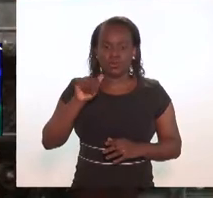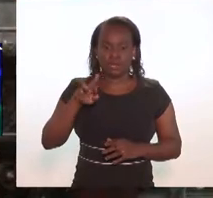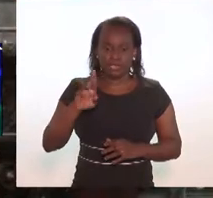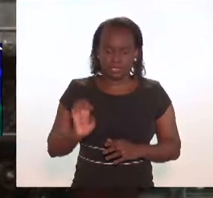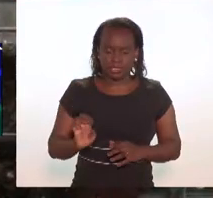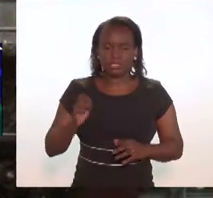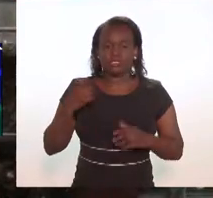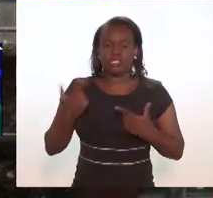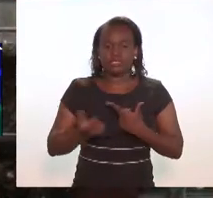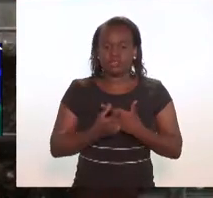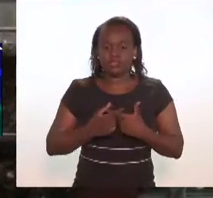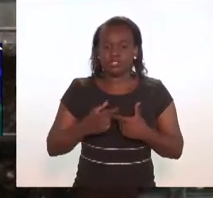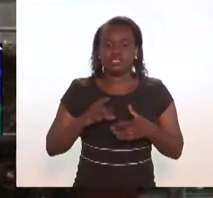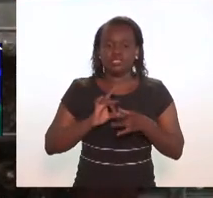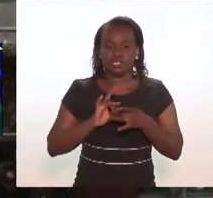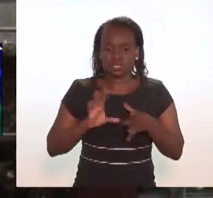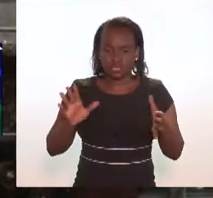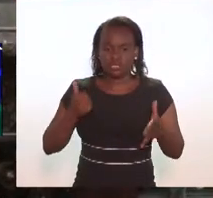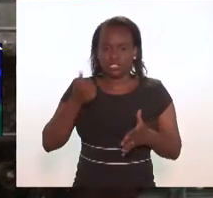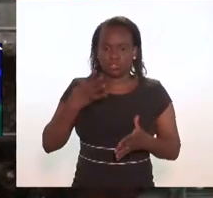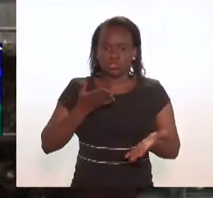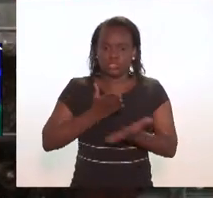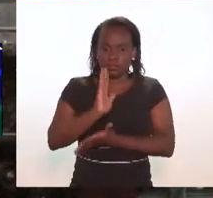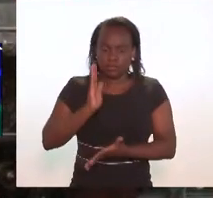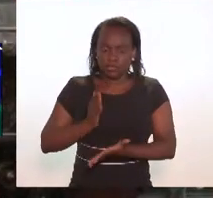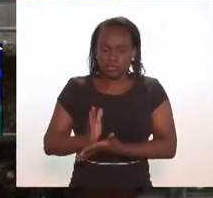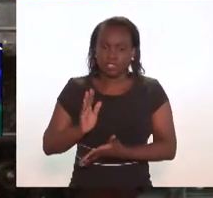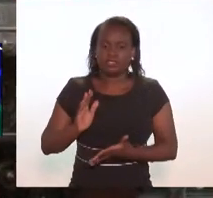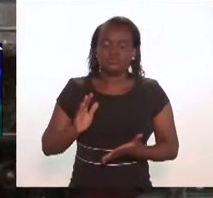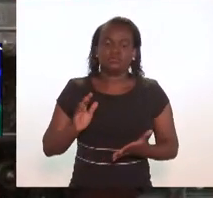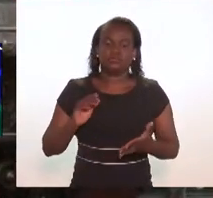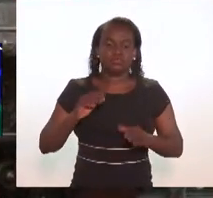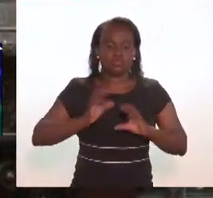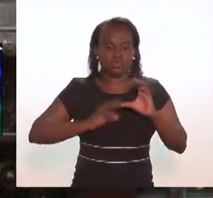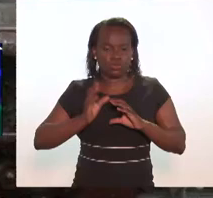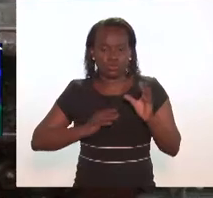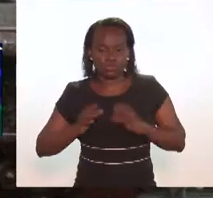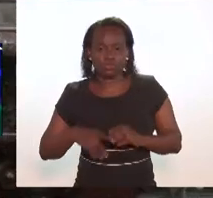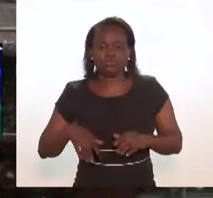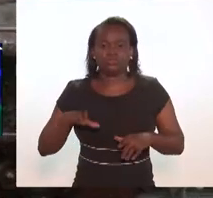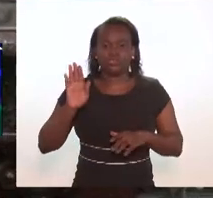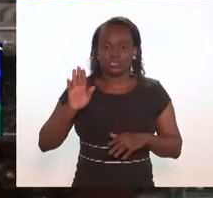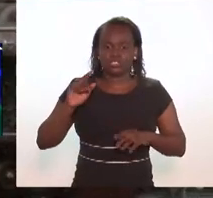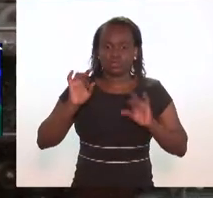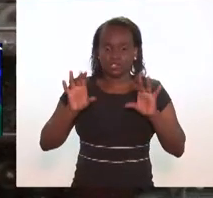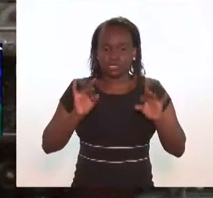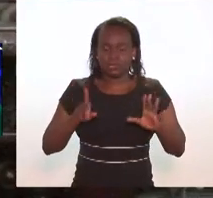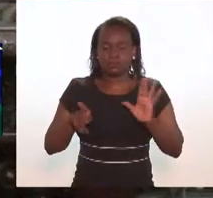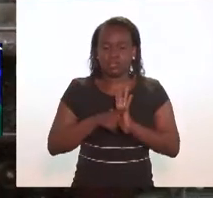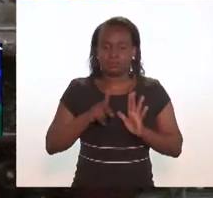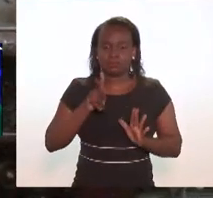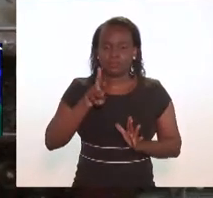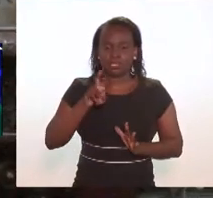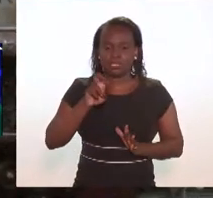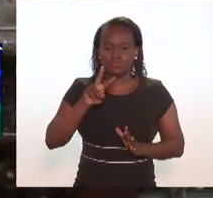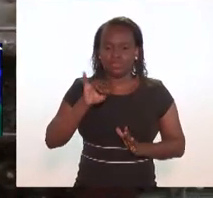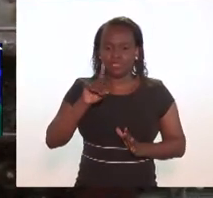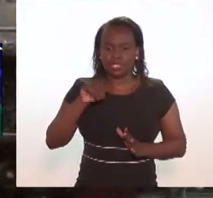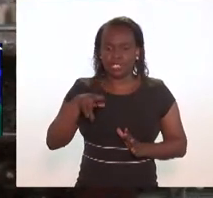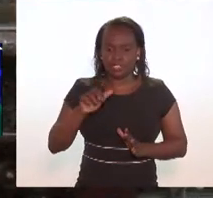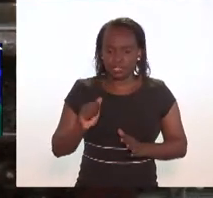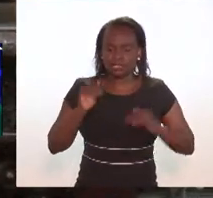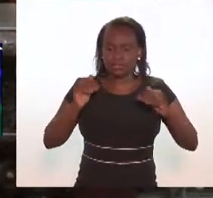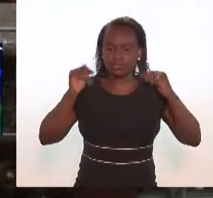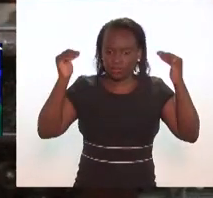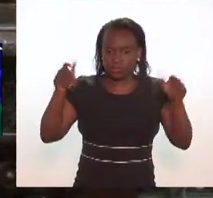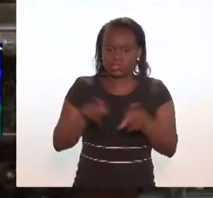Executivo convocar todos os aprovados no concurso público para o cargo de especialistas em Previdência Social de nível superior e para